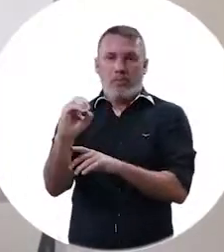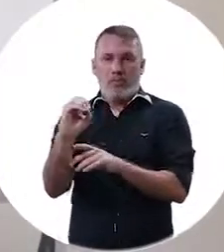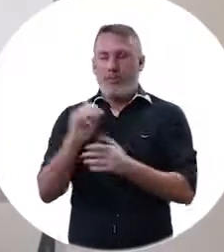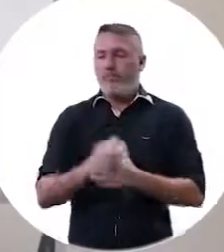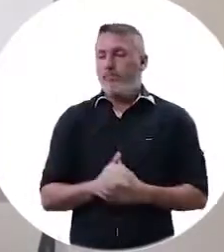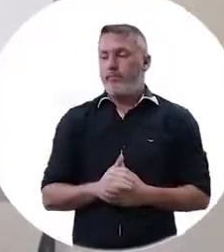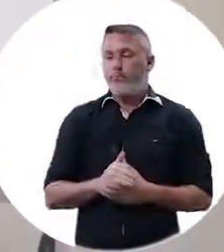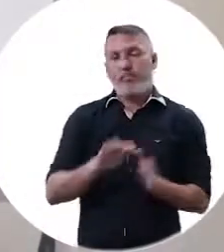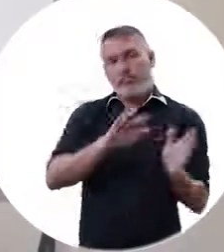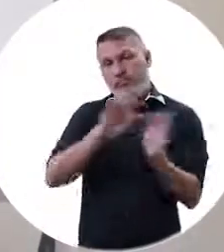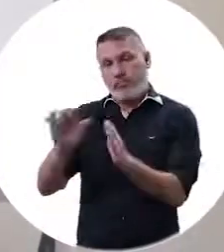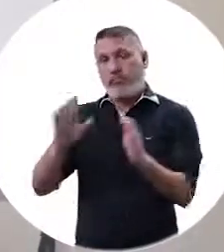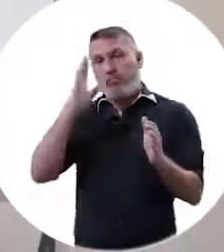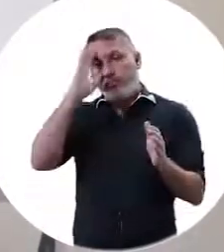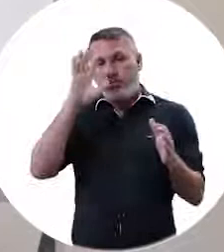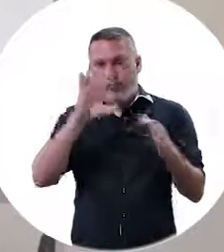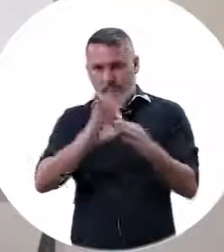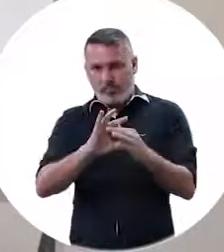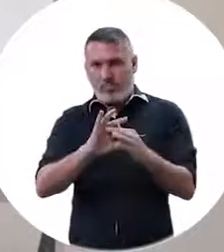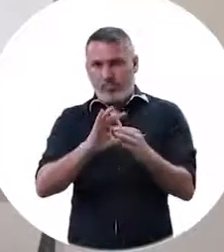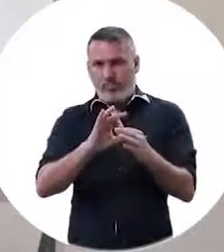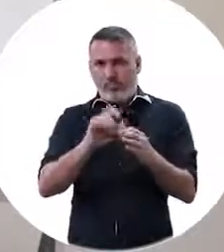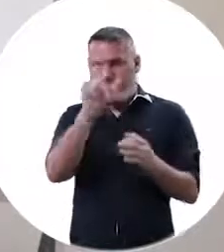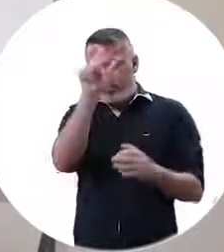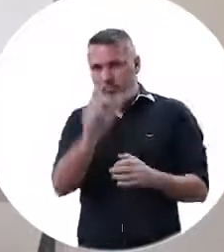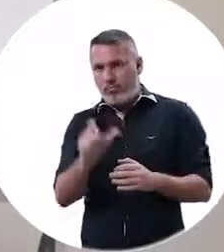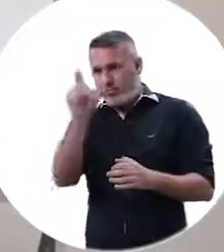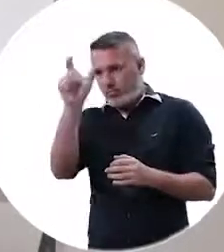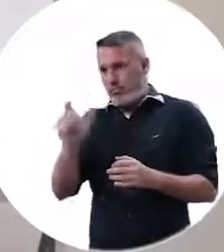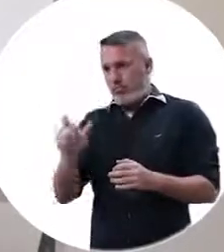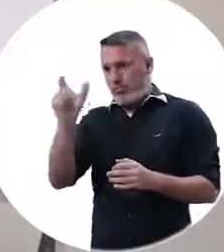bem? Seguindo o nosso raciocínio, então.